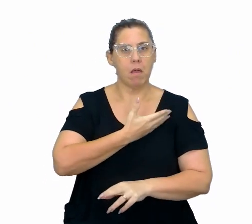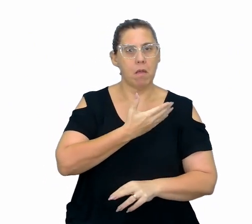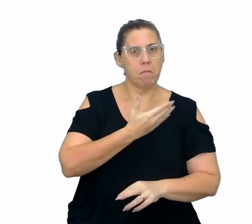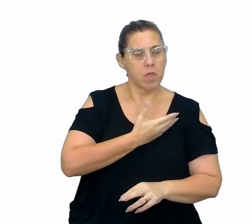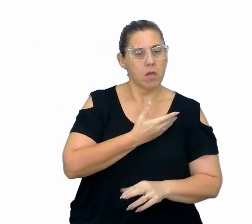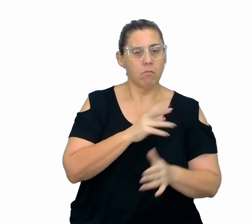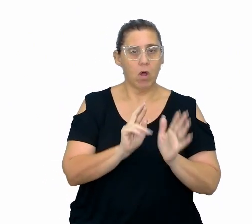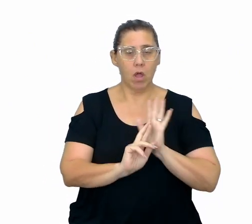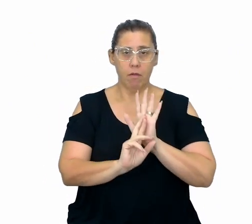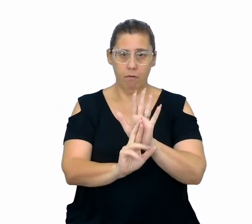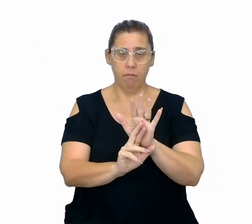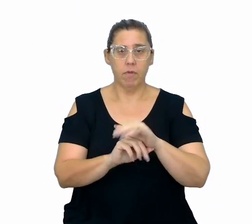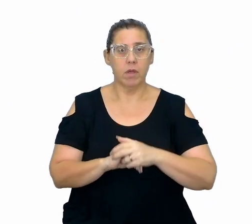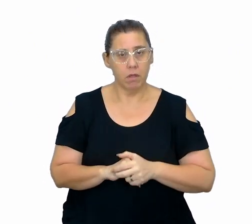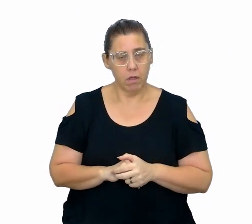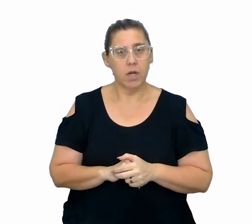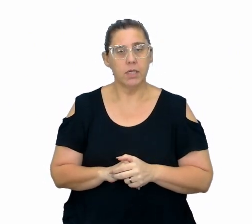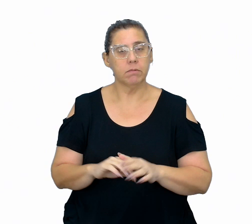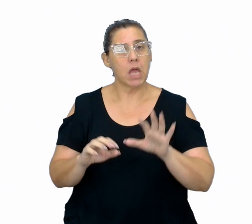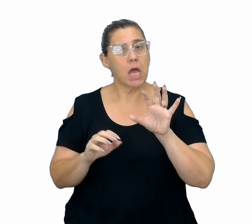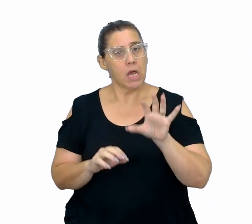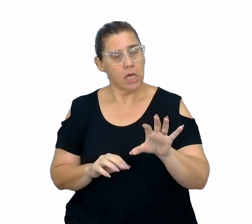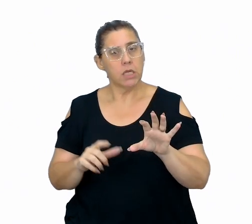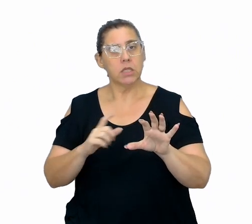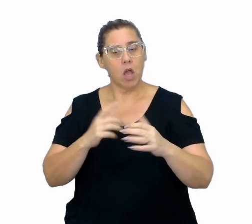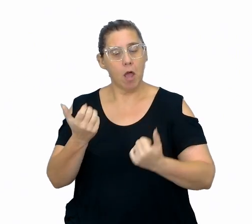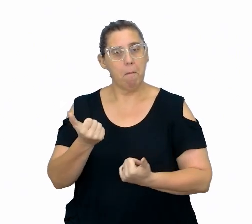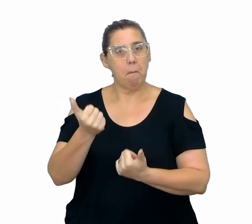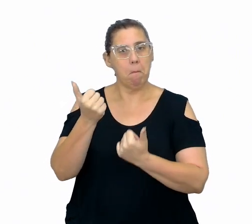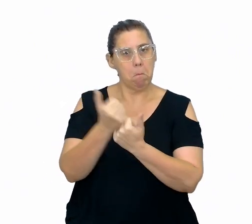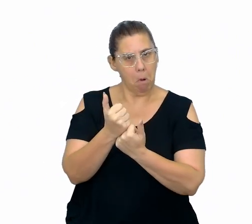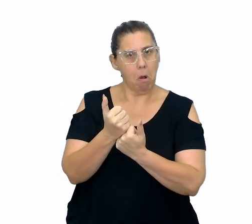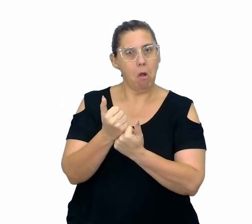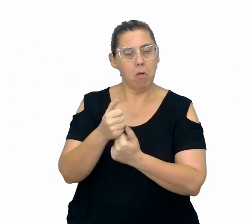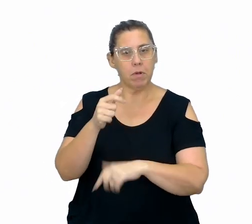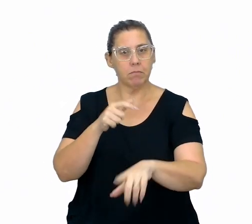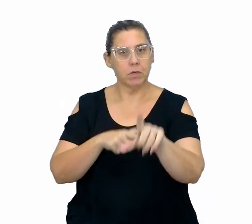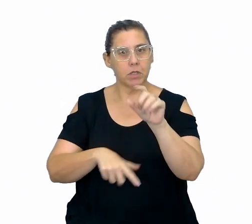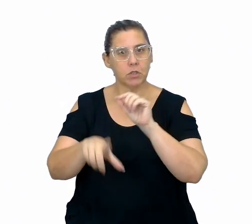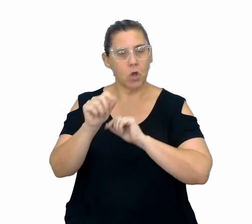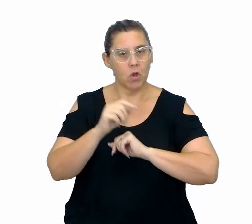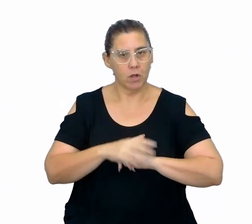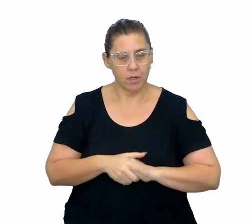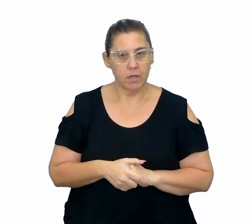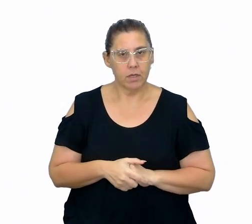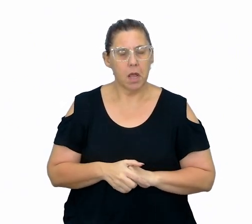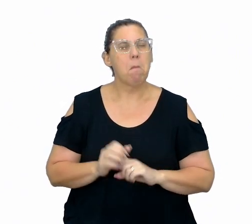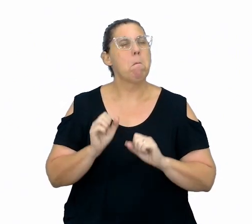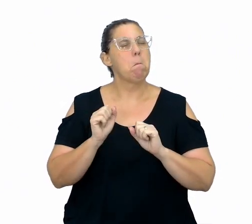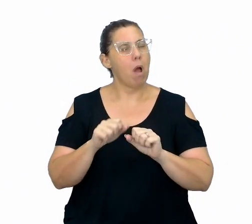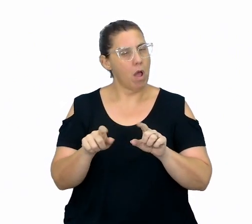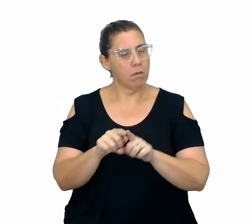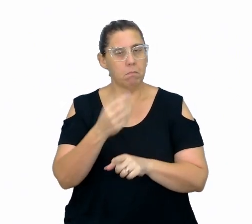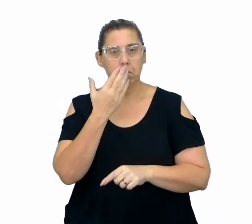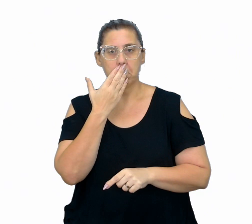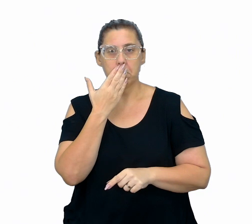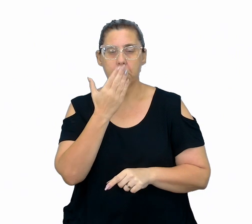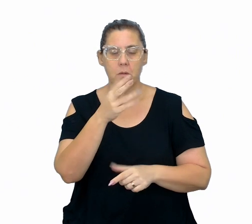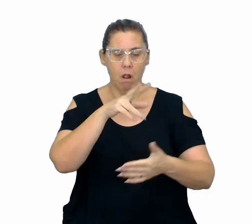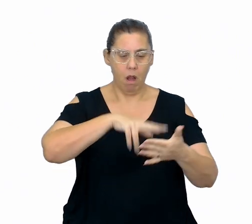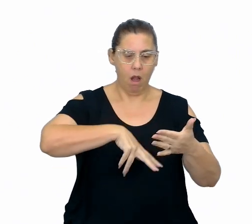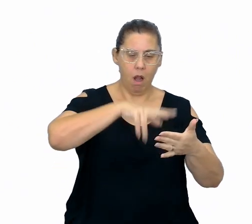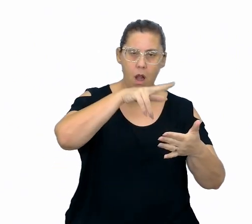como referência, para que dessa forma tenham apoio para suas decisões. Pode também pedir que